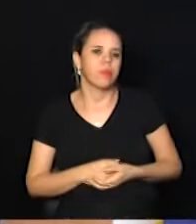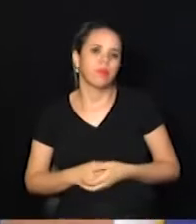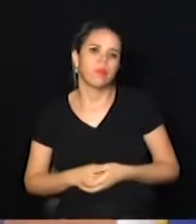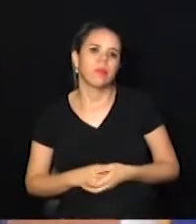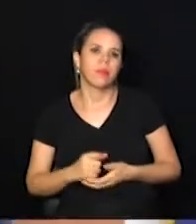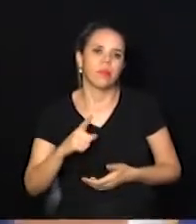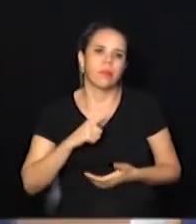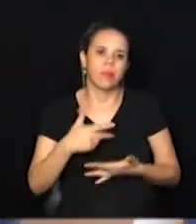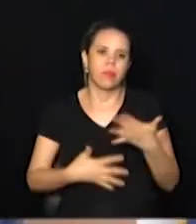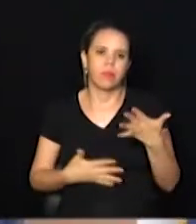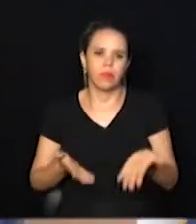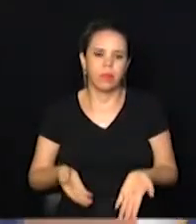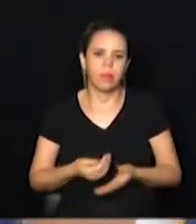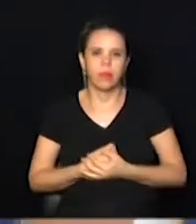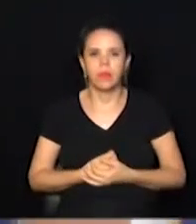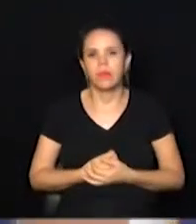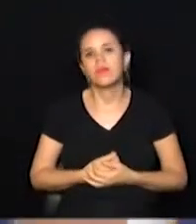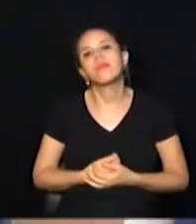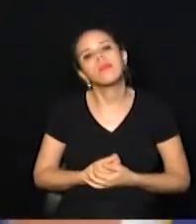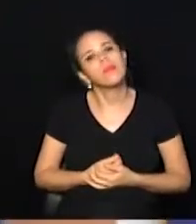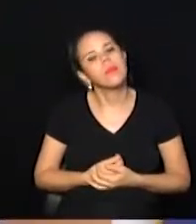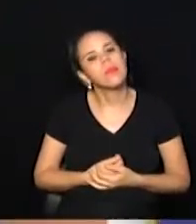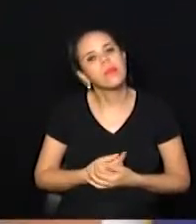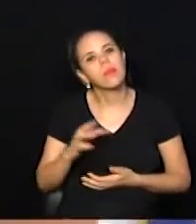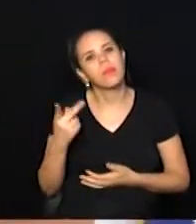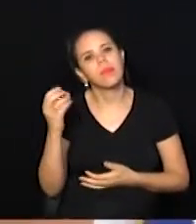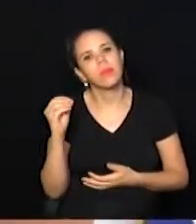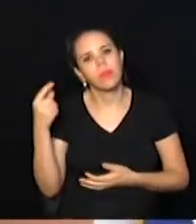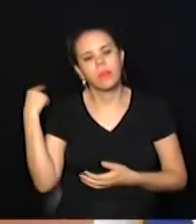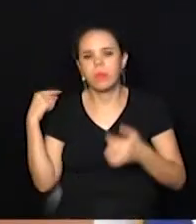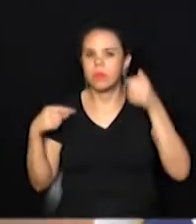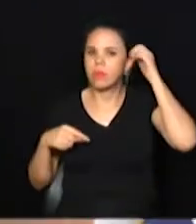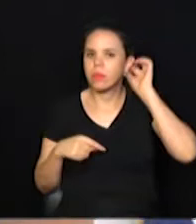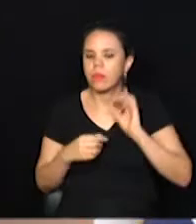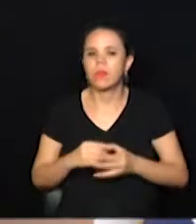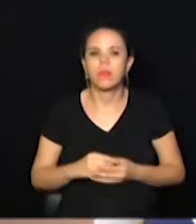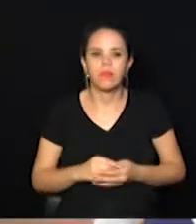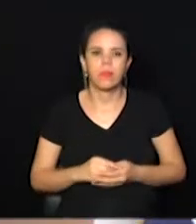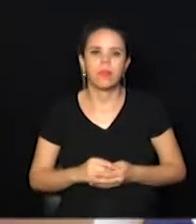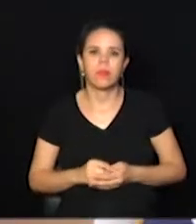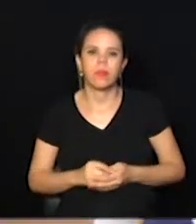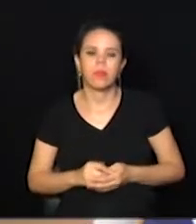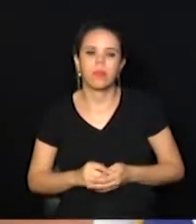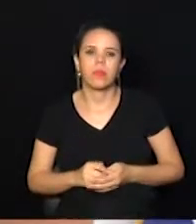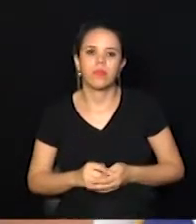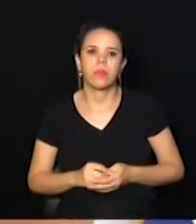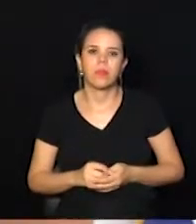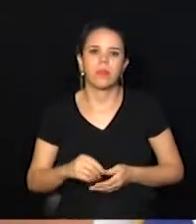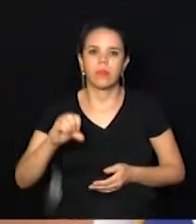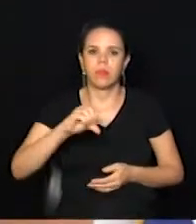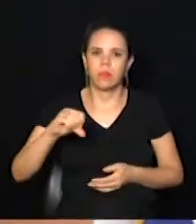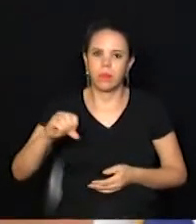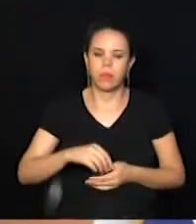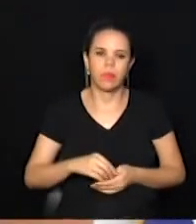Tinha vários depoimentos em relação a isso. E o Toninho foi, isso foi em